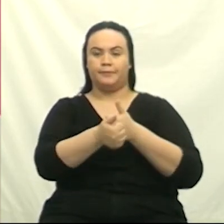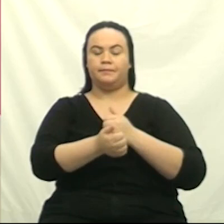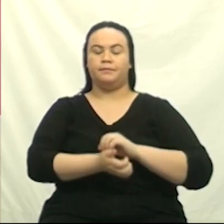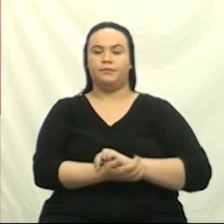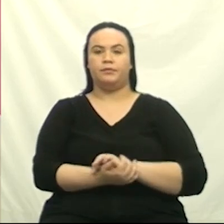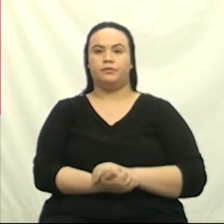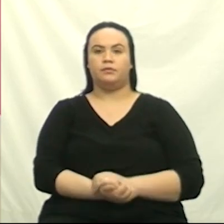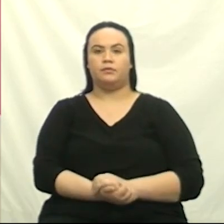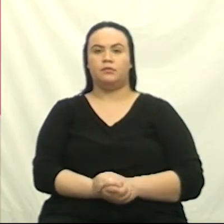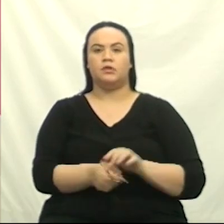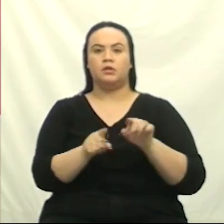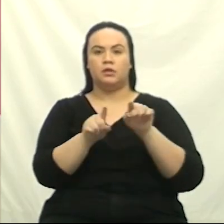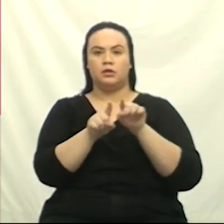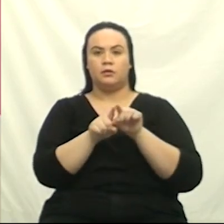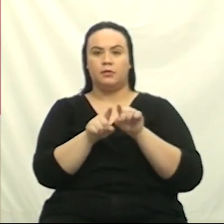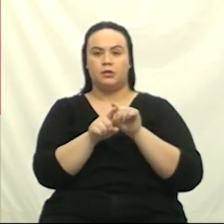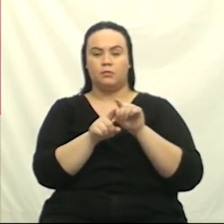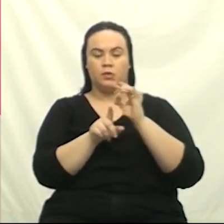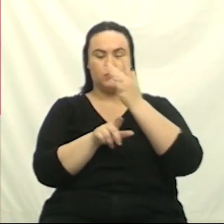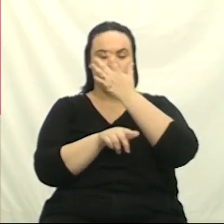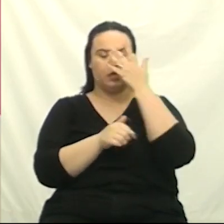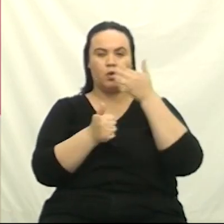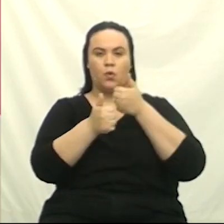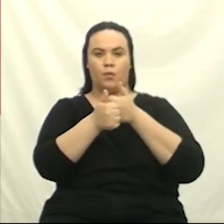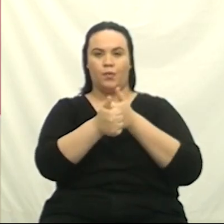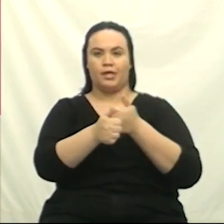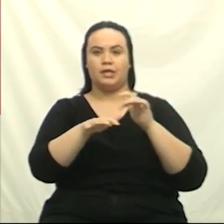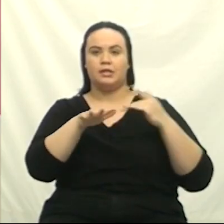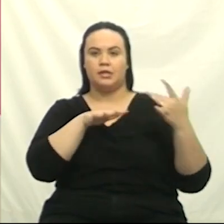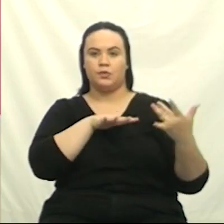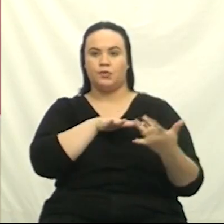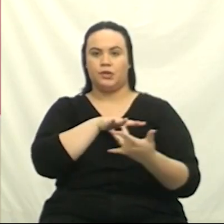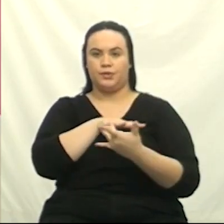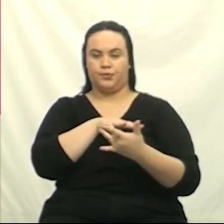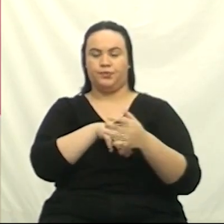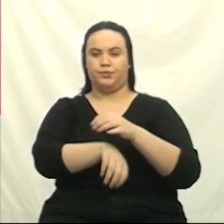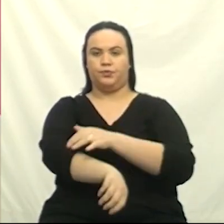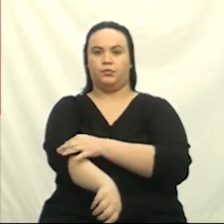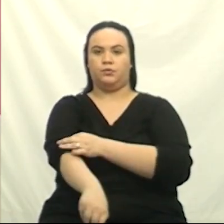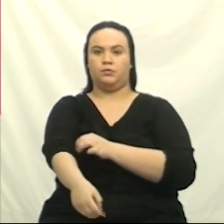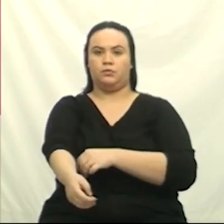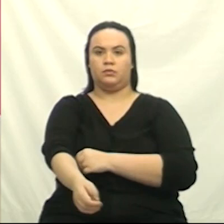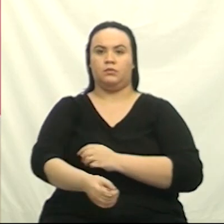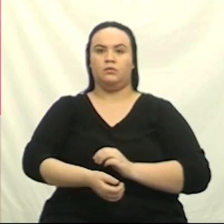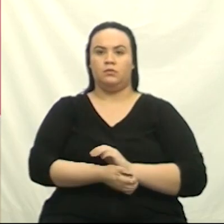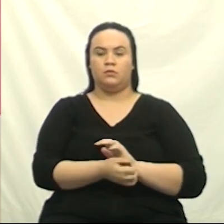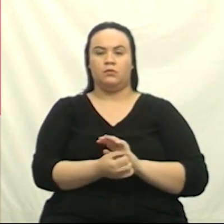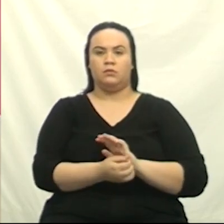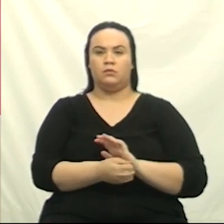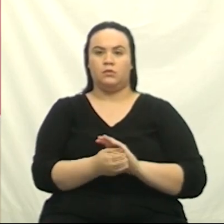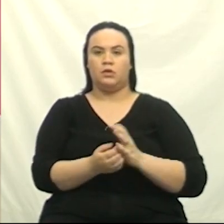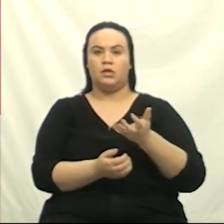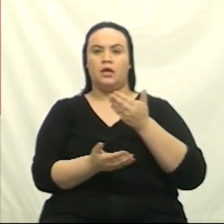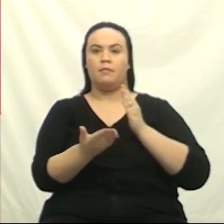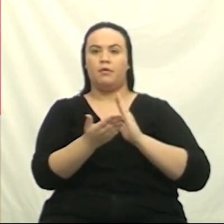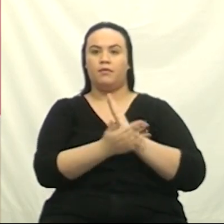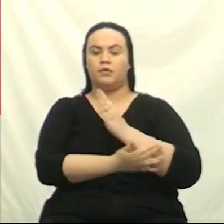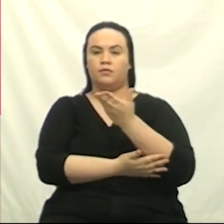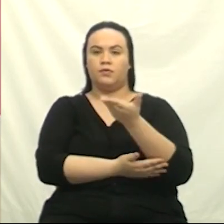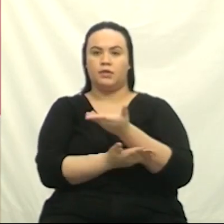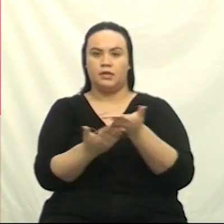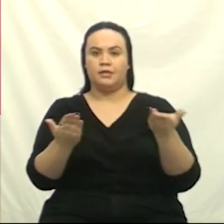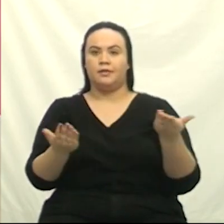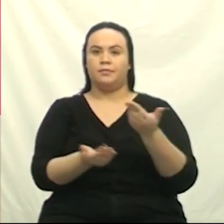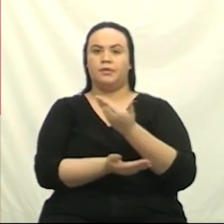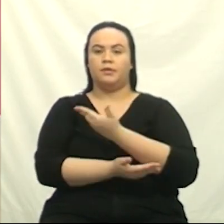e também os que nos assistem pela TV Câmara e pelas redes sociais gostaria de pedir a aprovação dos colegas